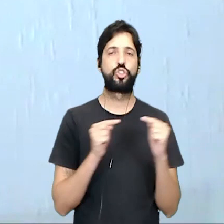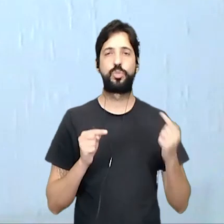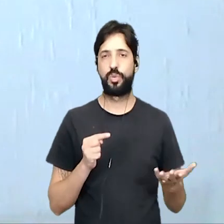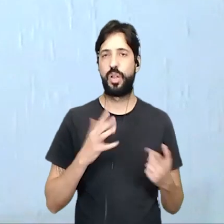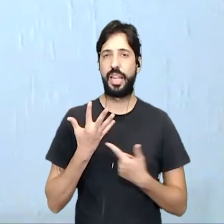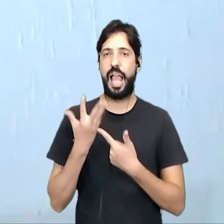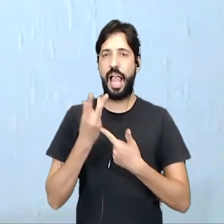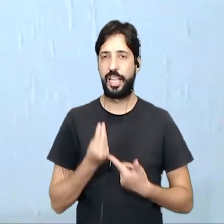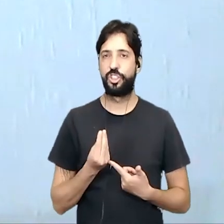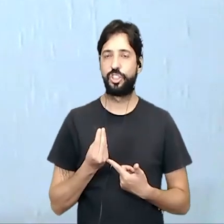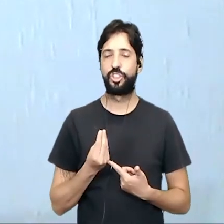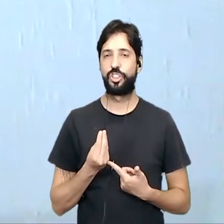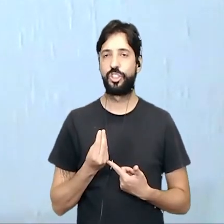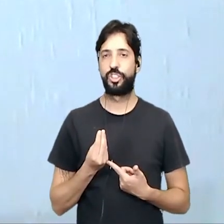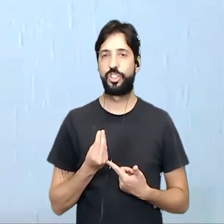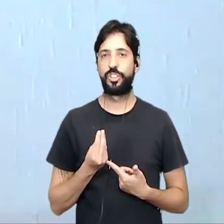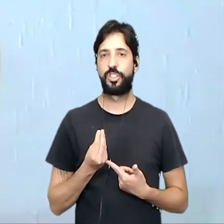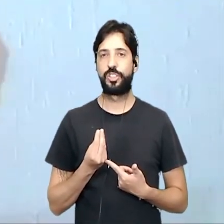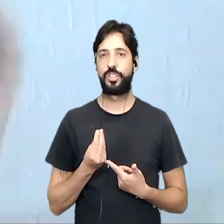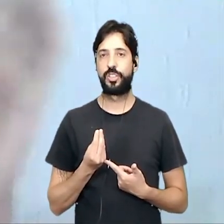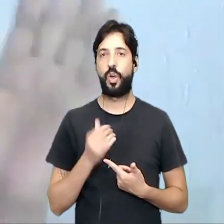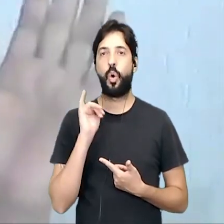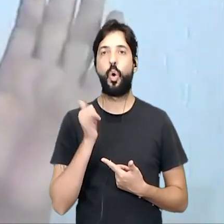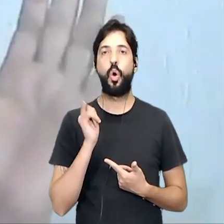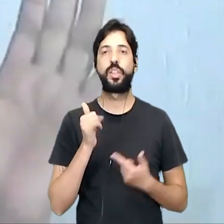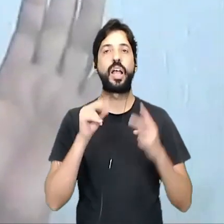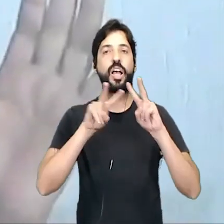É um jeito da arte